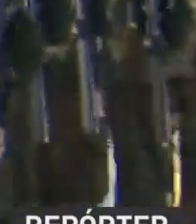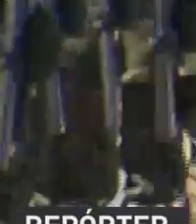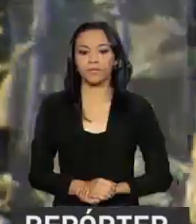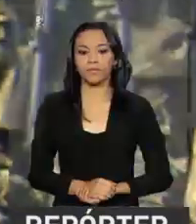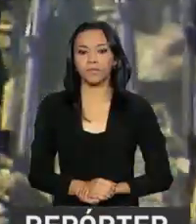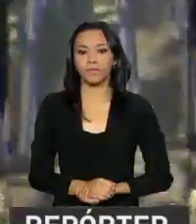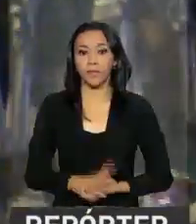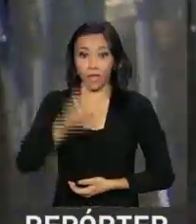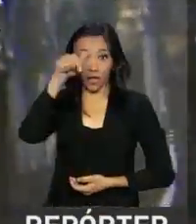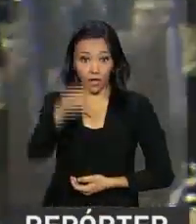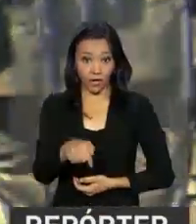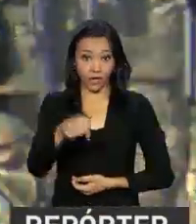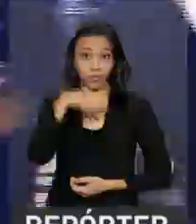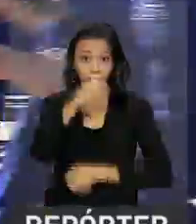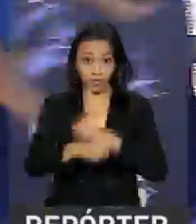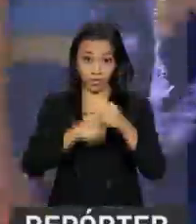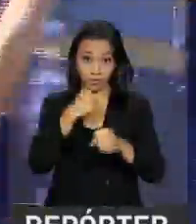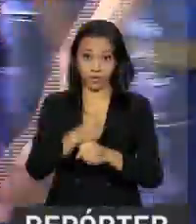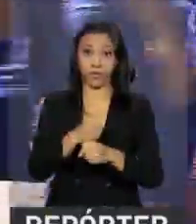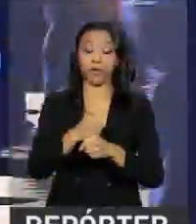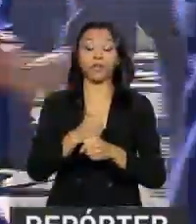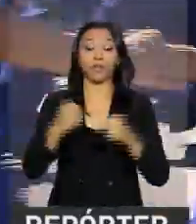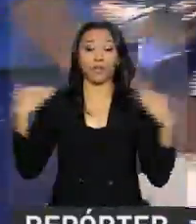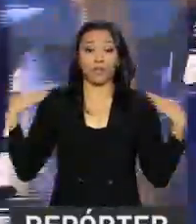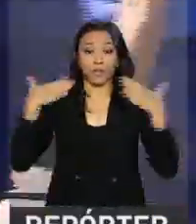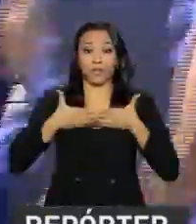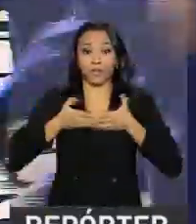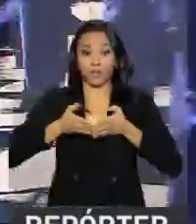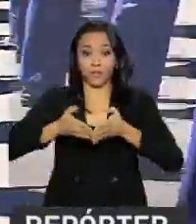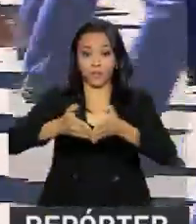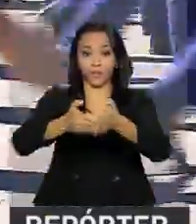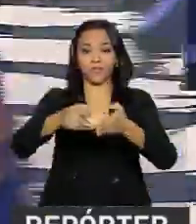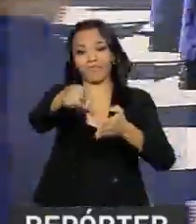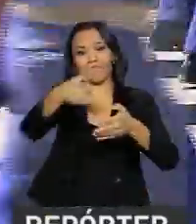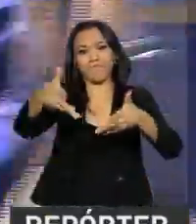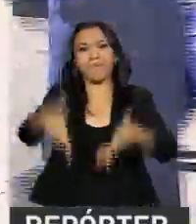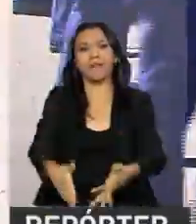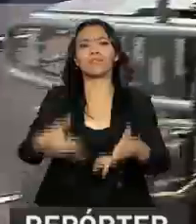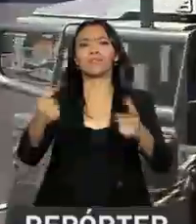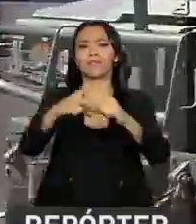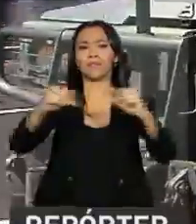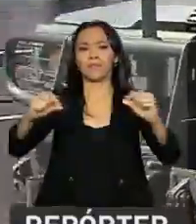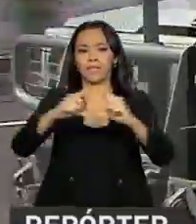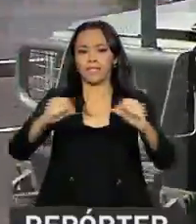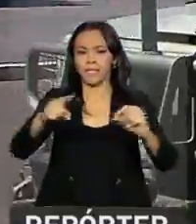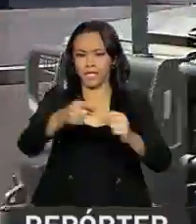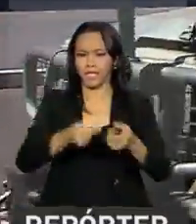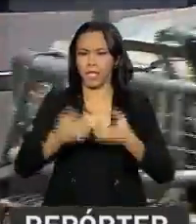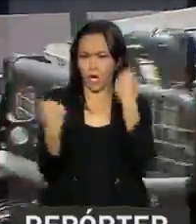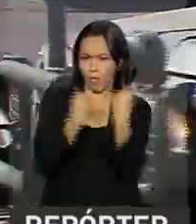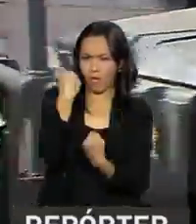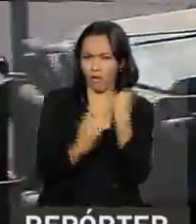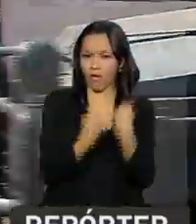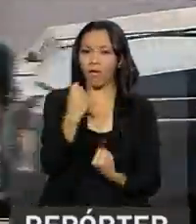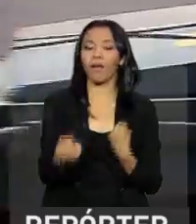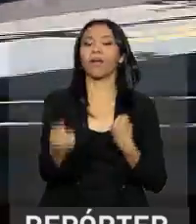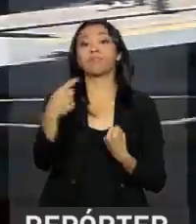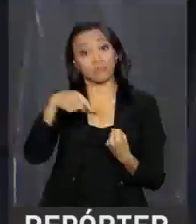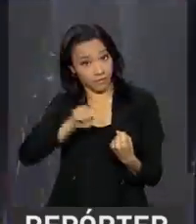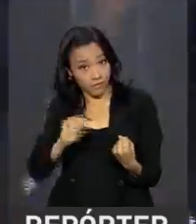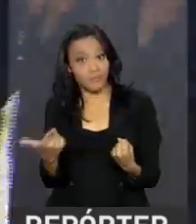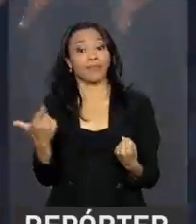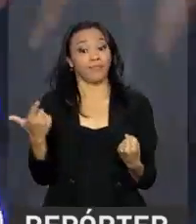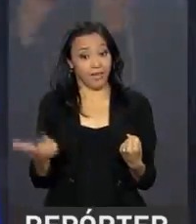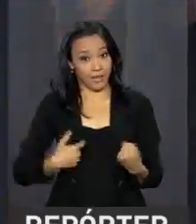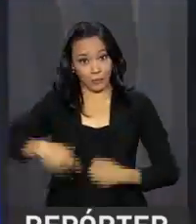este ano os militares da Marinha participam no desfile da Independência em Brasília com veículos motorizados além é